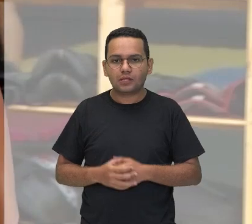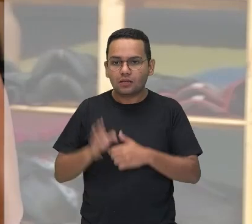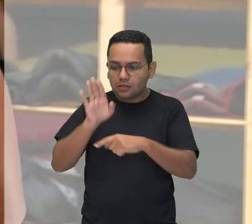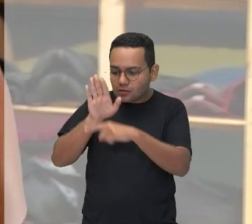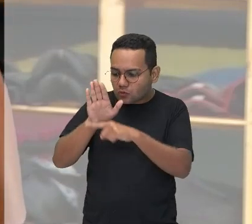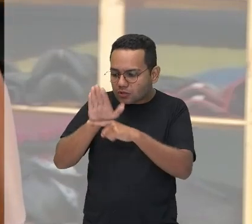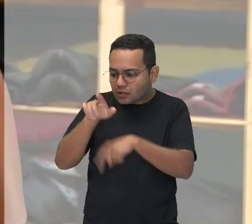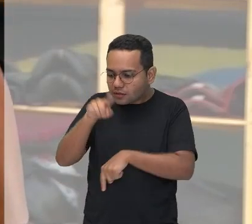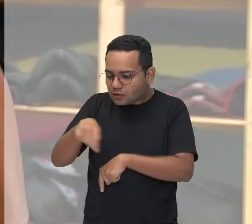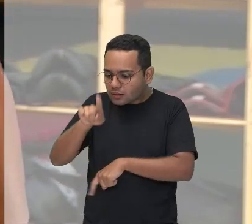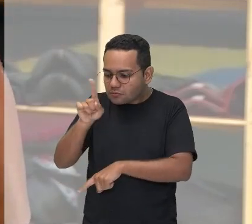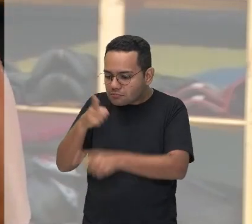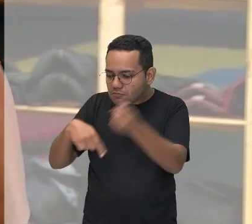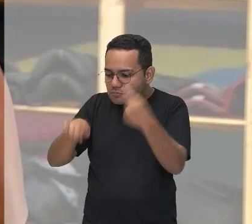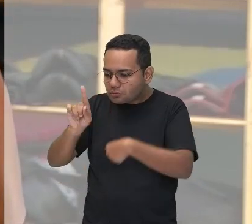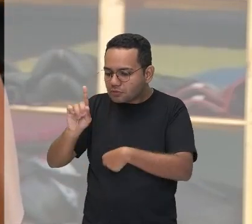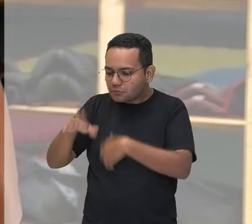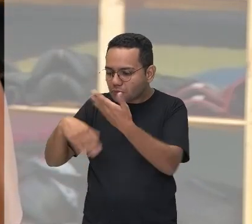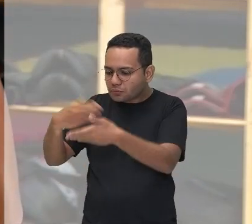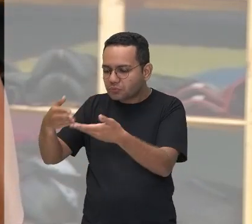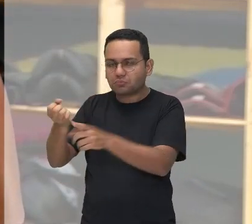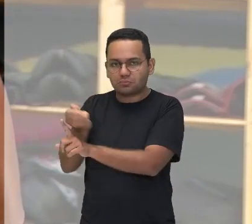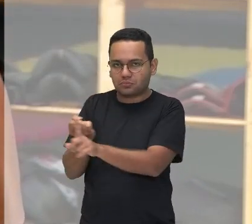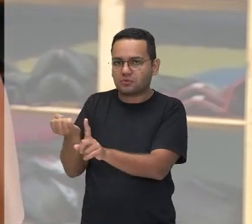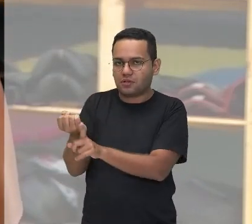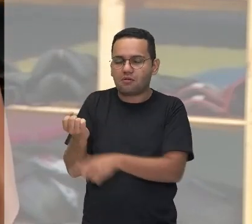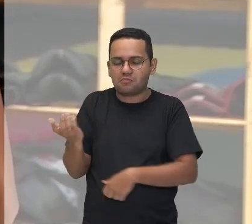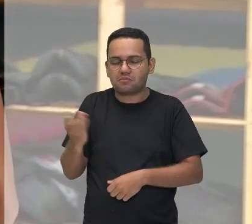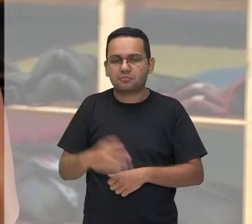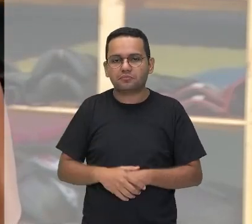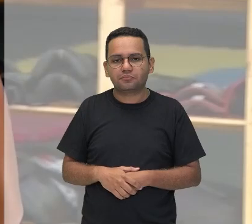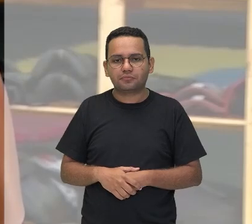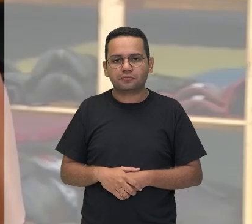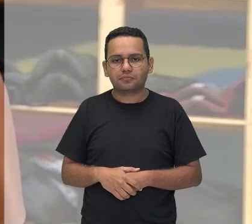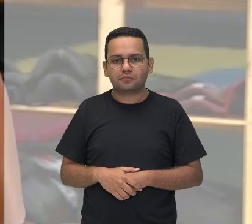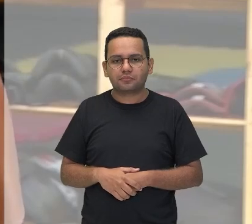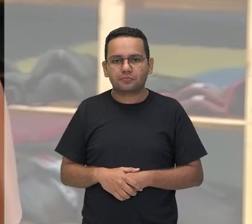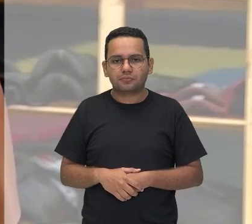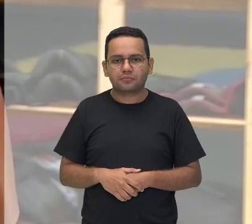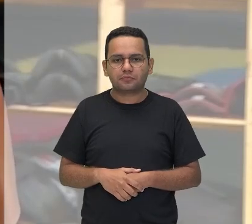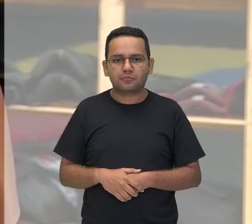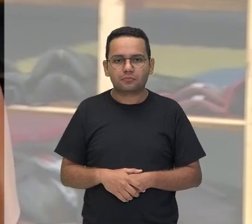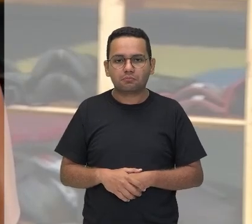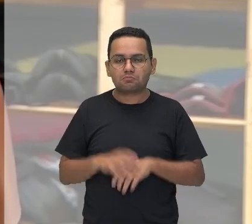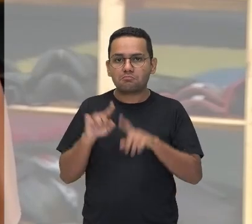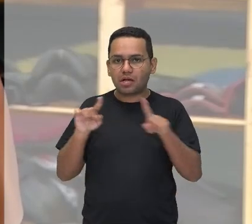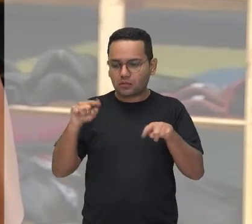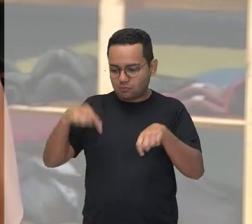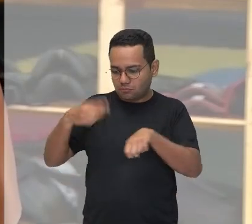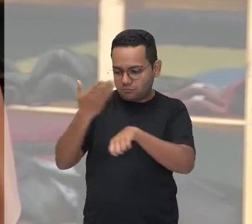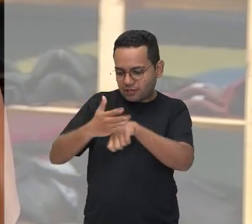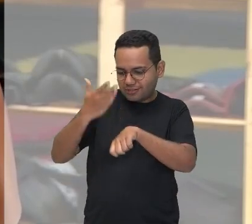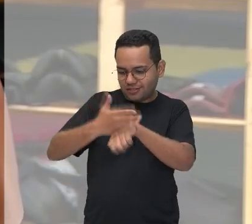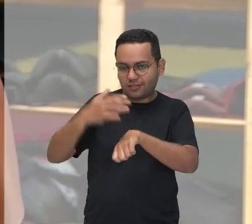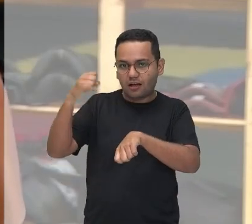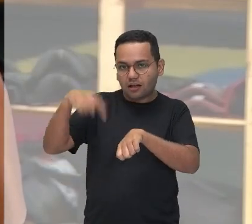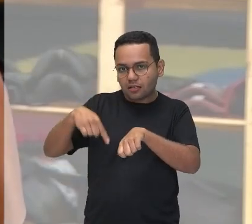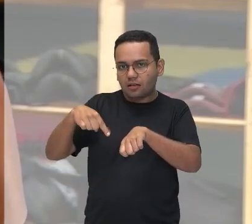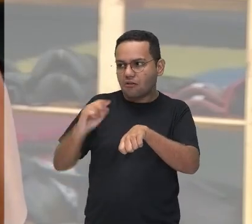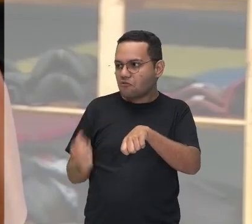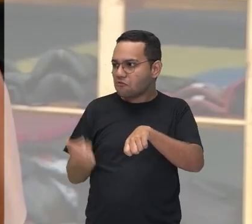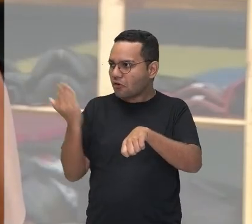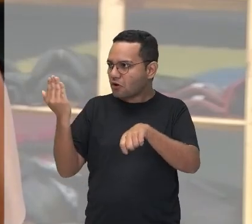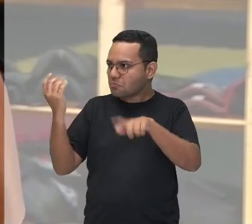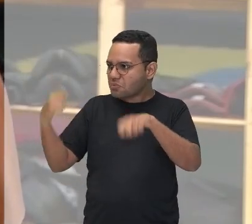lá fora. Eu trabalho aqui de uma forma que eu falo até para eles: você treina aqui, mas não é para você mostrar lá fora que você